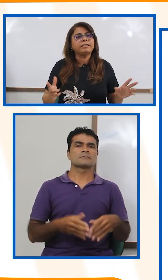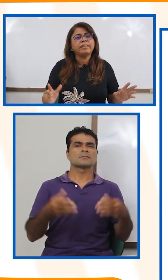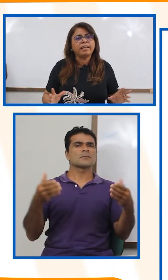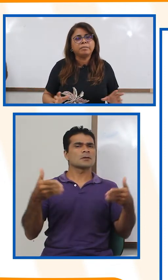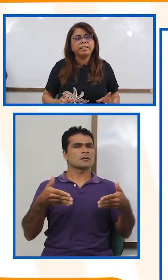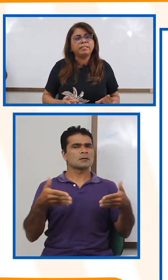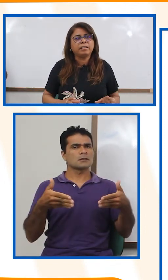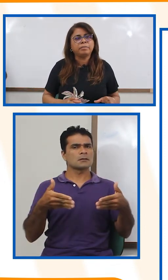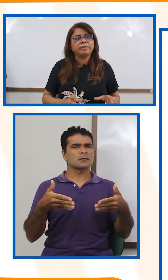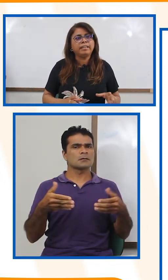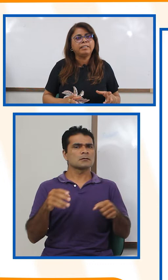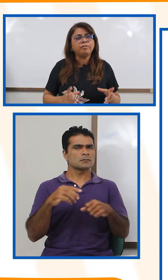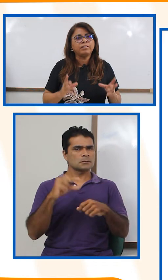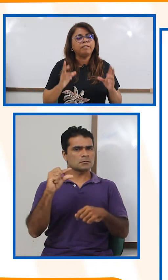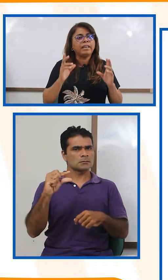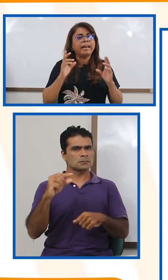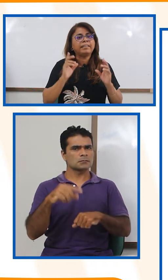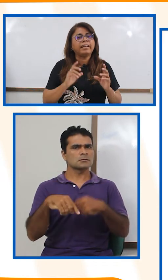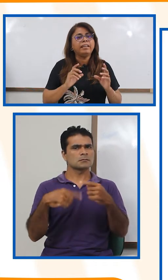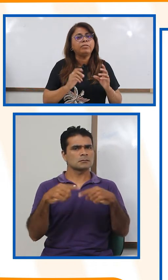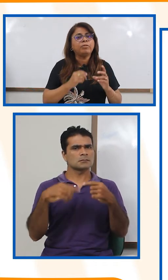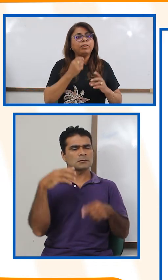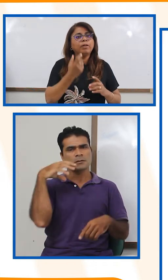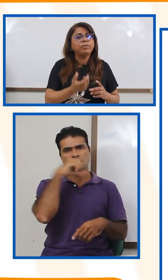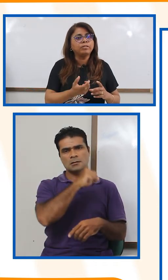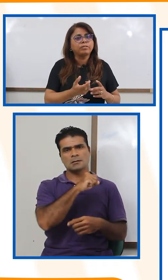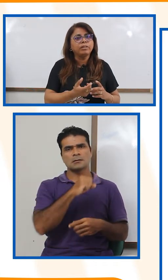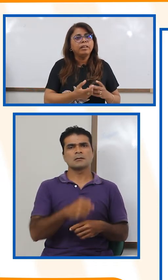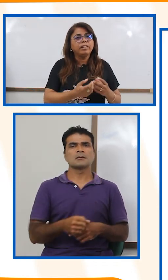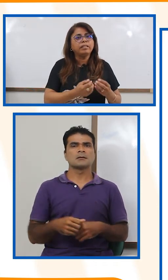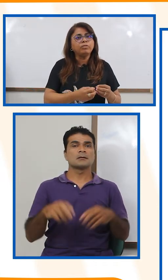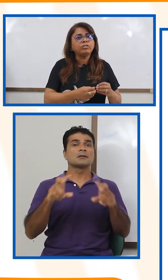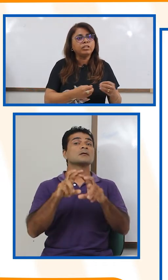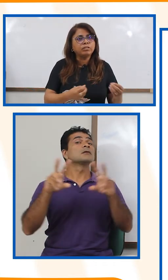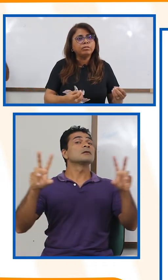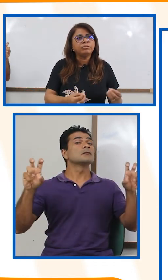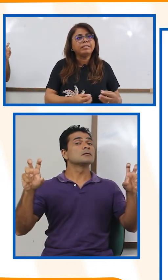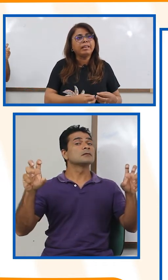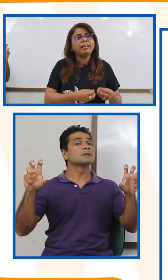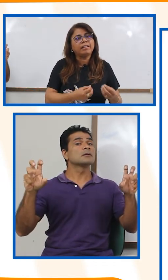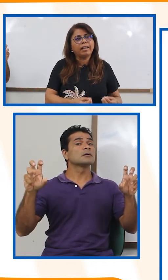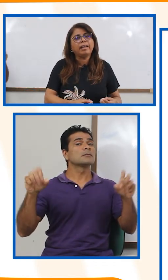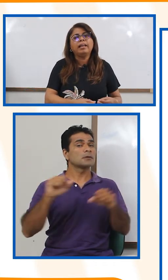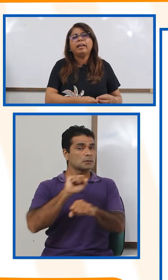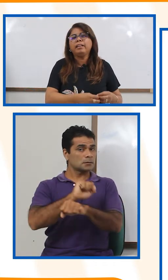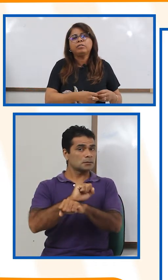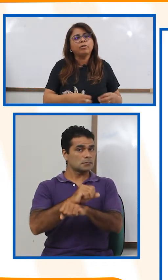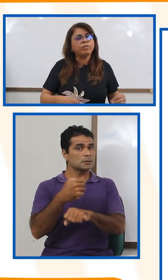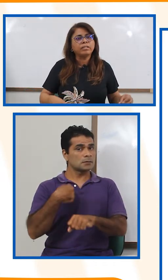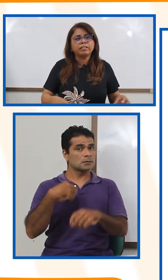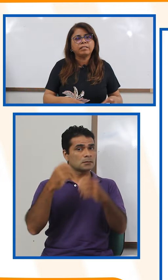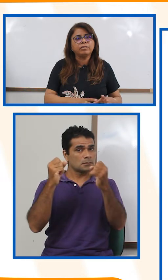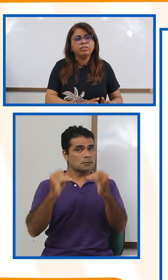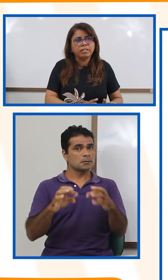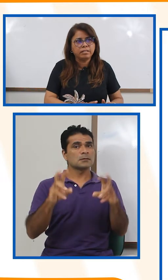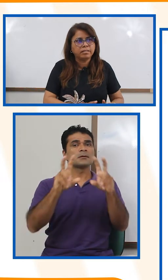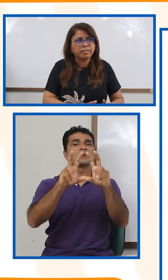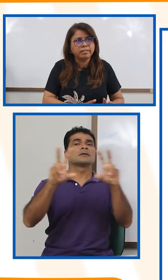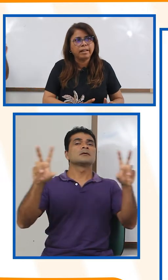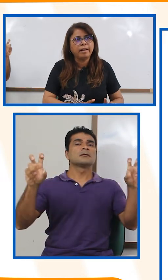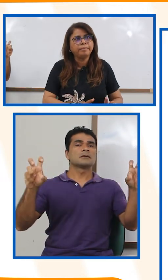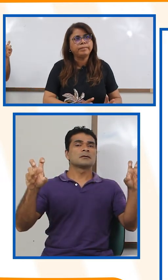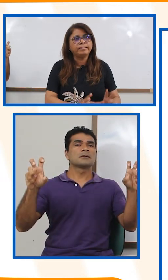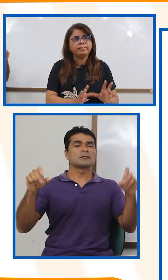dos comerciais, por exemplo, né? Então você fica atento e curioso. Então o título tem que ter em todas as